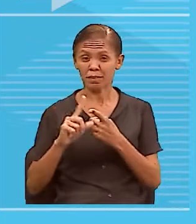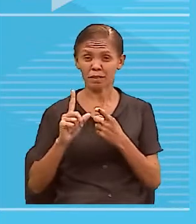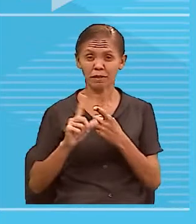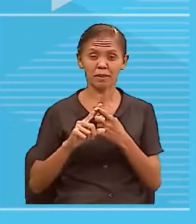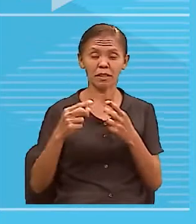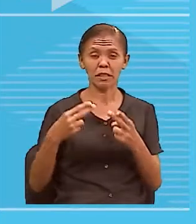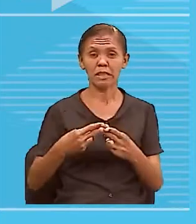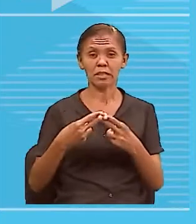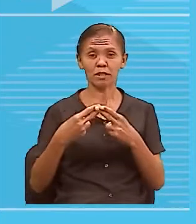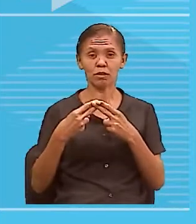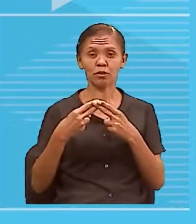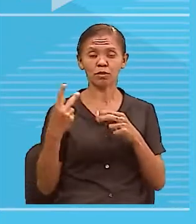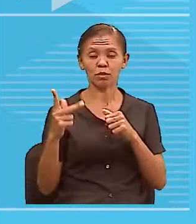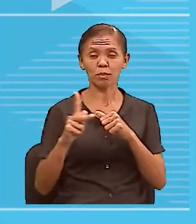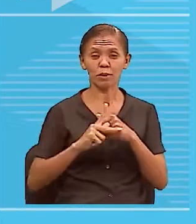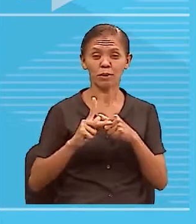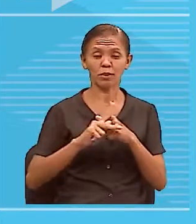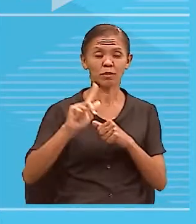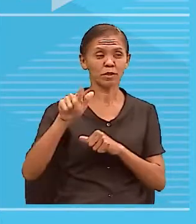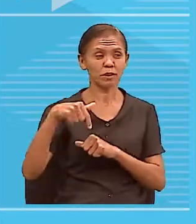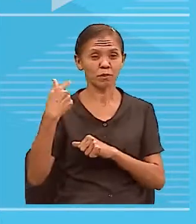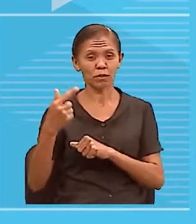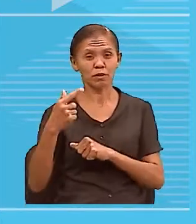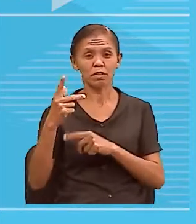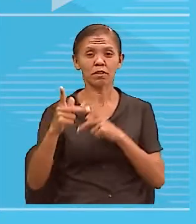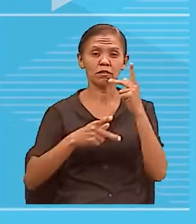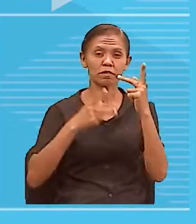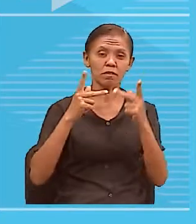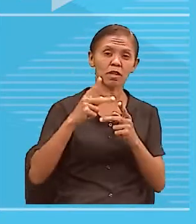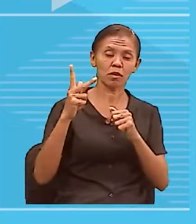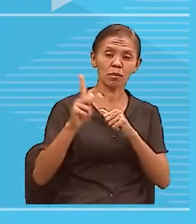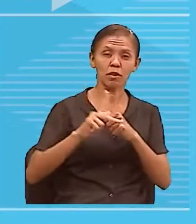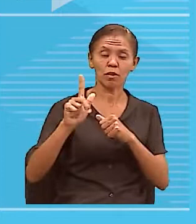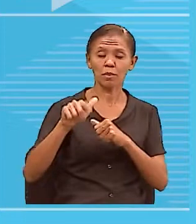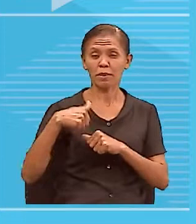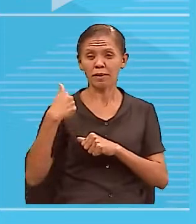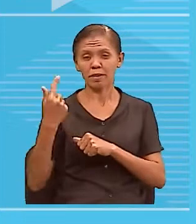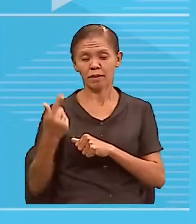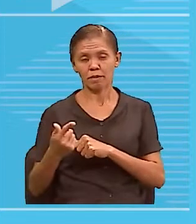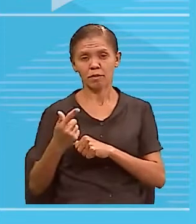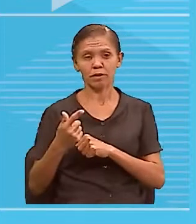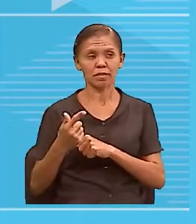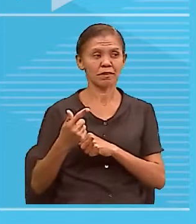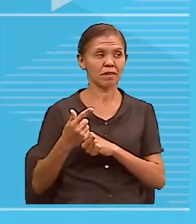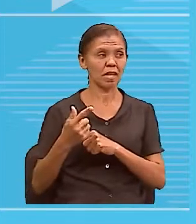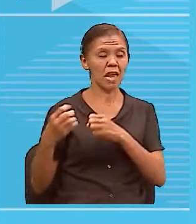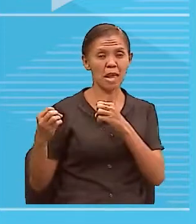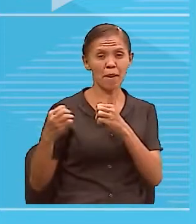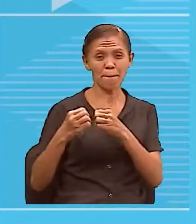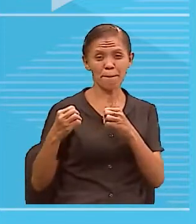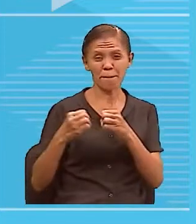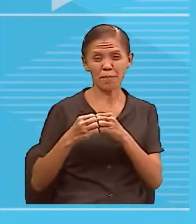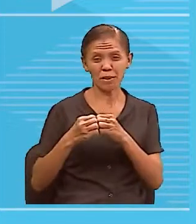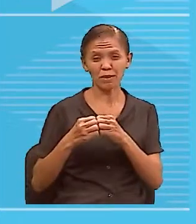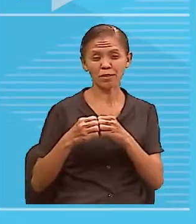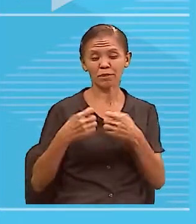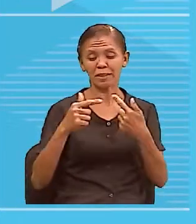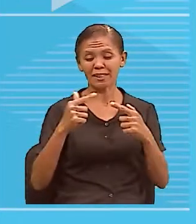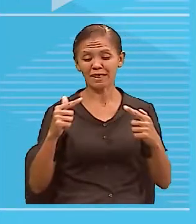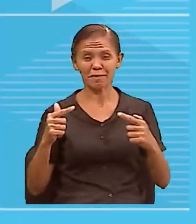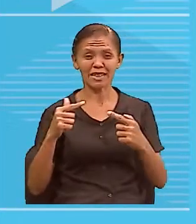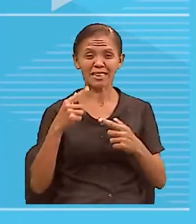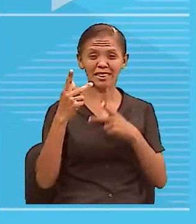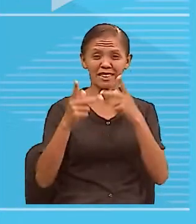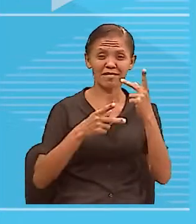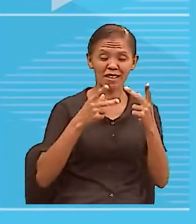eles usam o pronome depois e falam com pronome de Pois é muito próximo a gramática da fala em espanhol